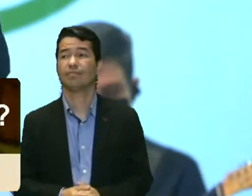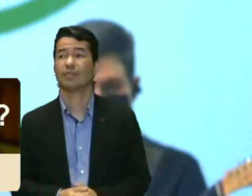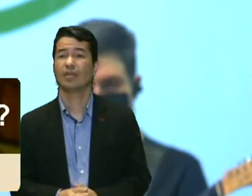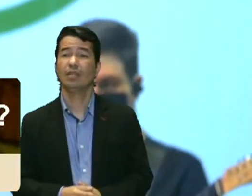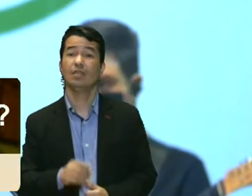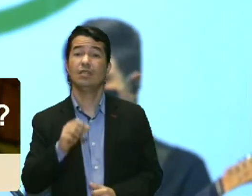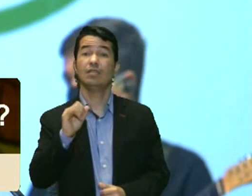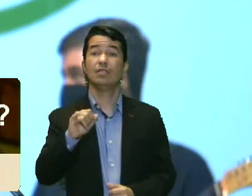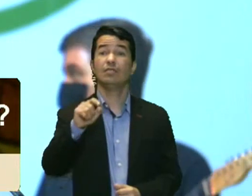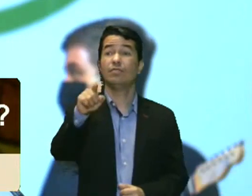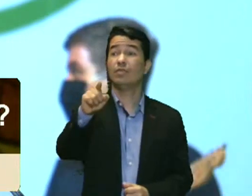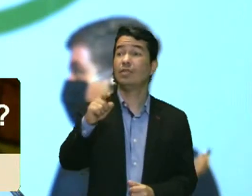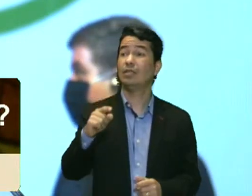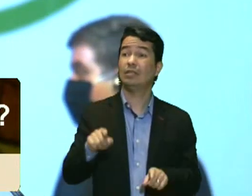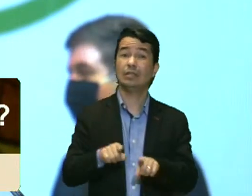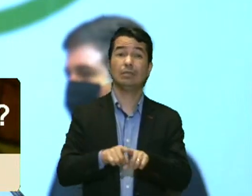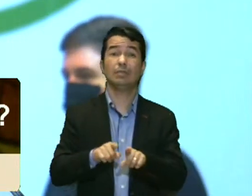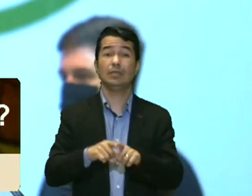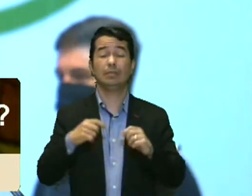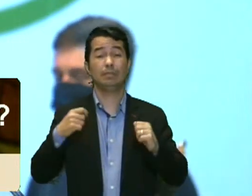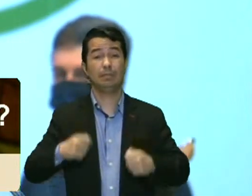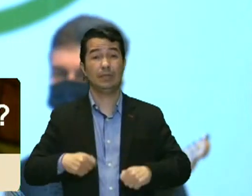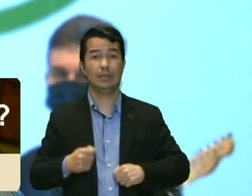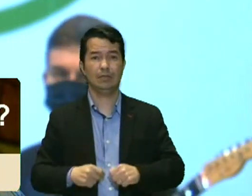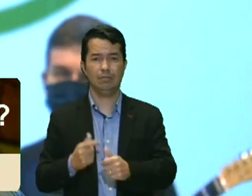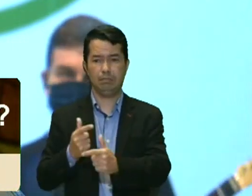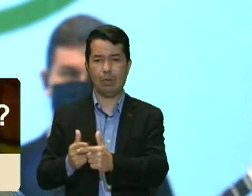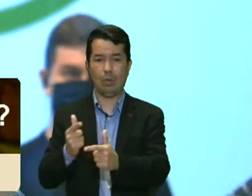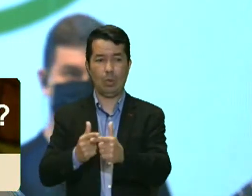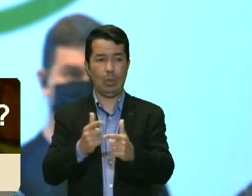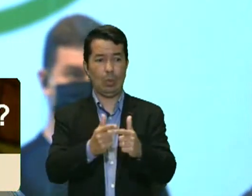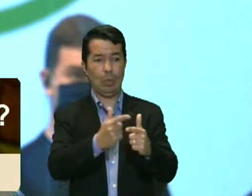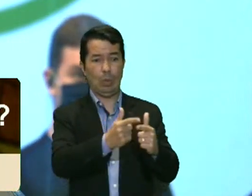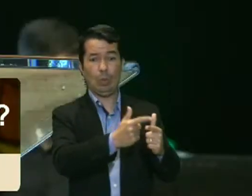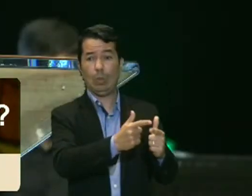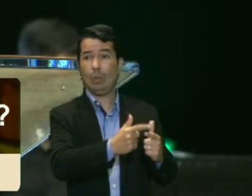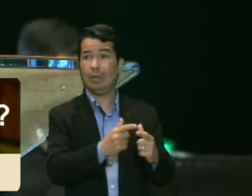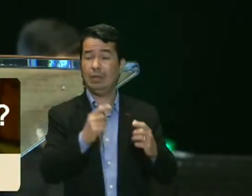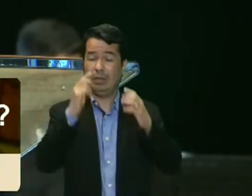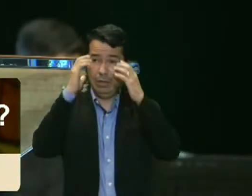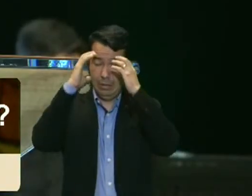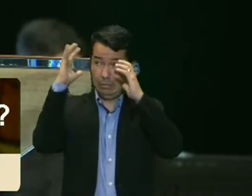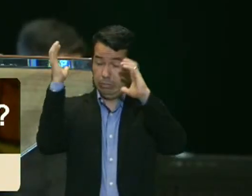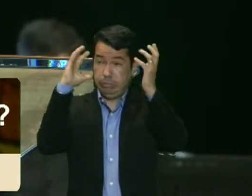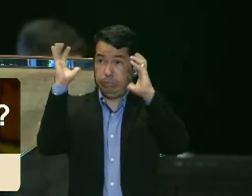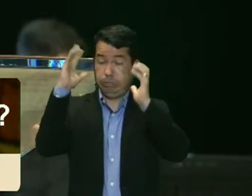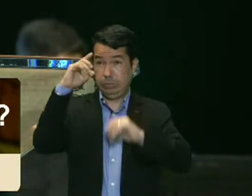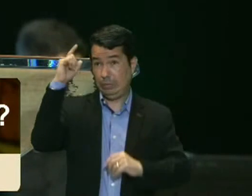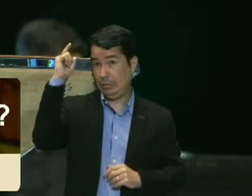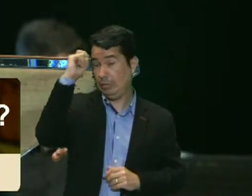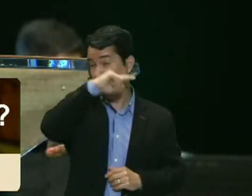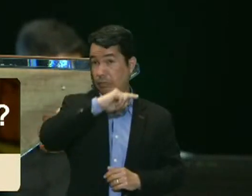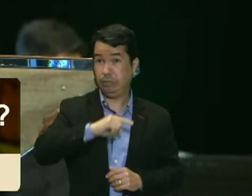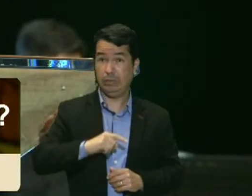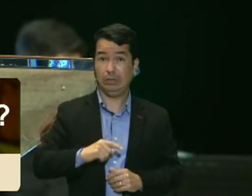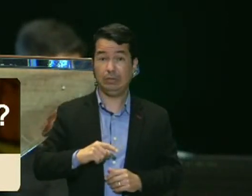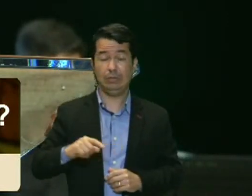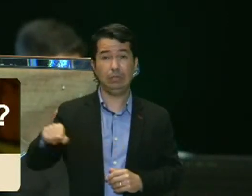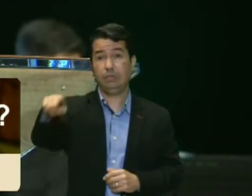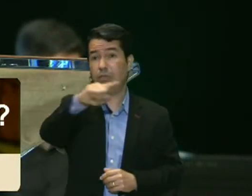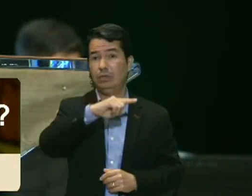se você precisa transformar as dificuldades em passos para a vitória e não mais se